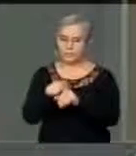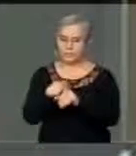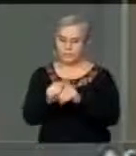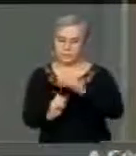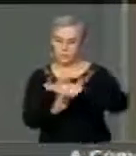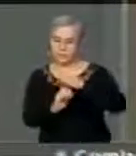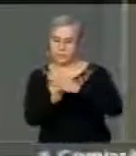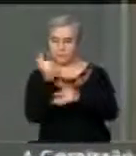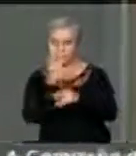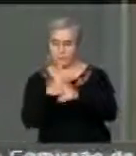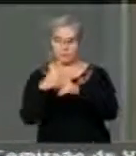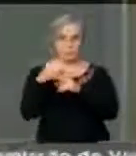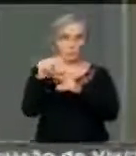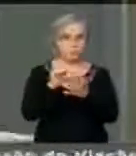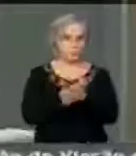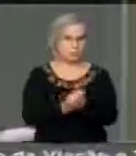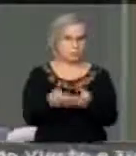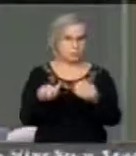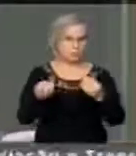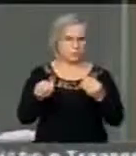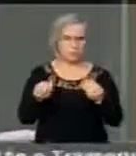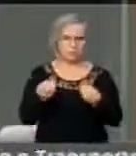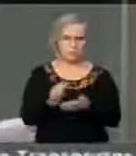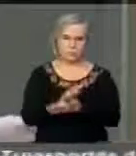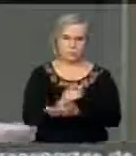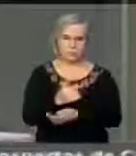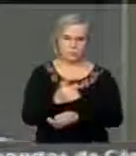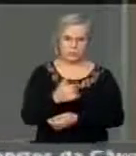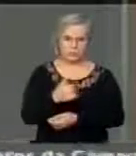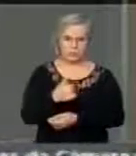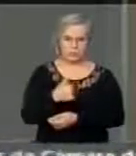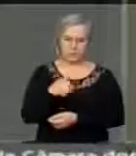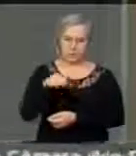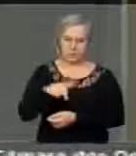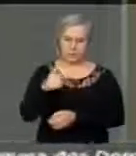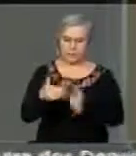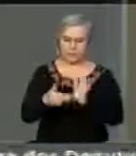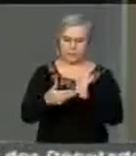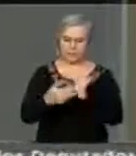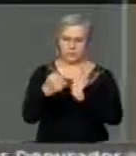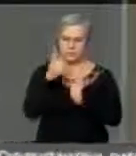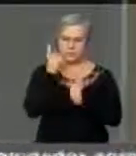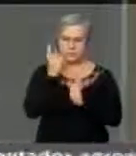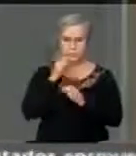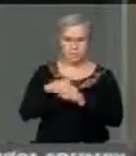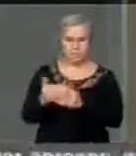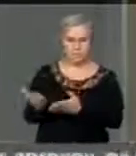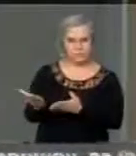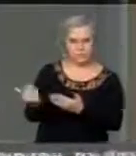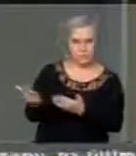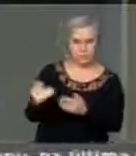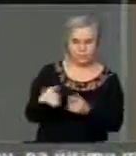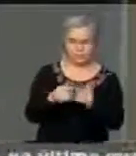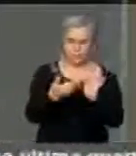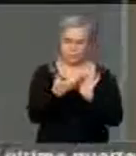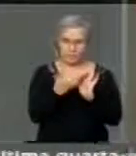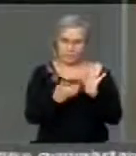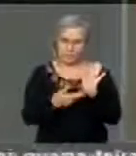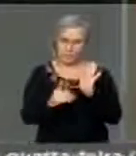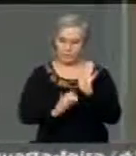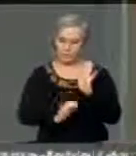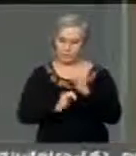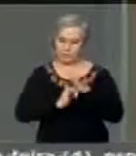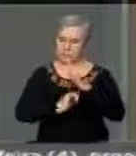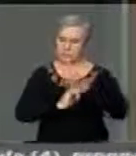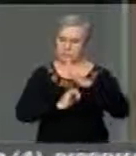me orgulho muito de dizer aqui no Congresso que somos deputados mais novos, 31 anos de idade, mas ver esse suprassumo empresário desse